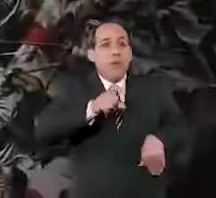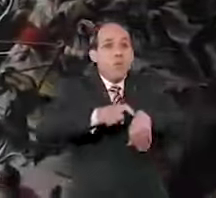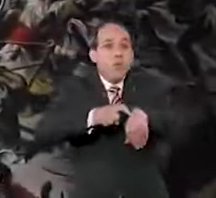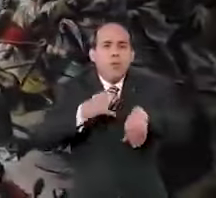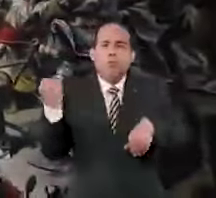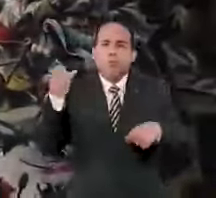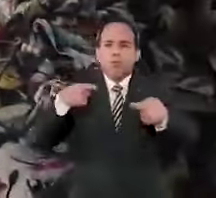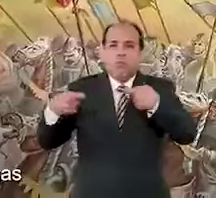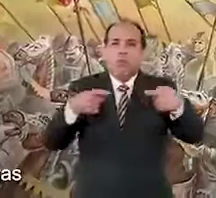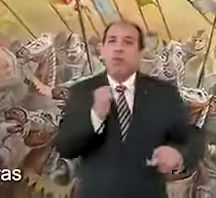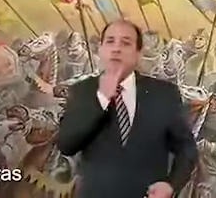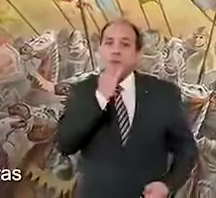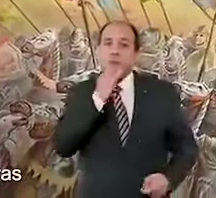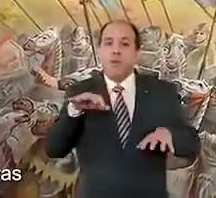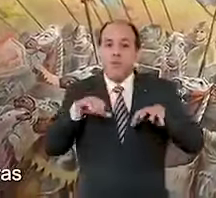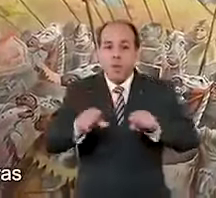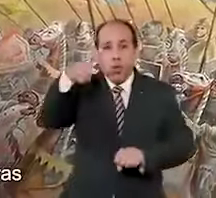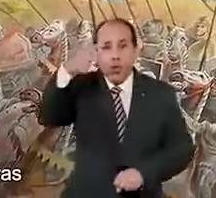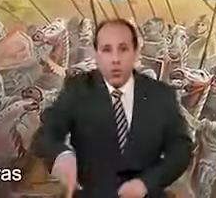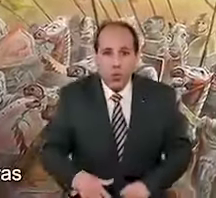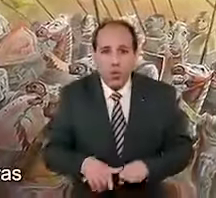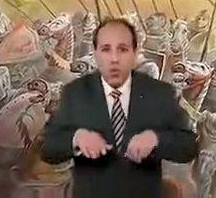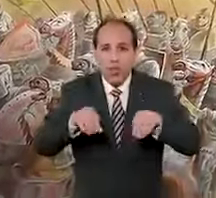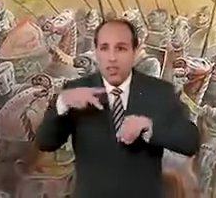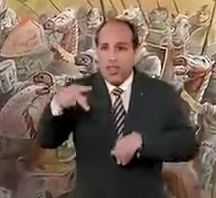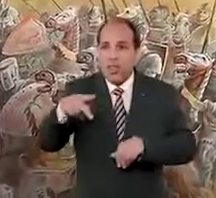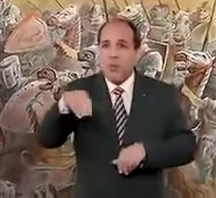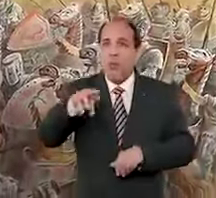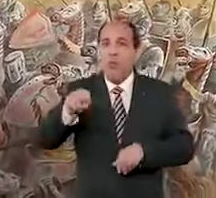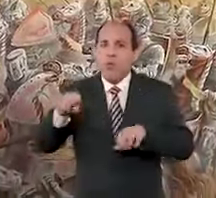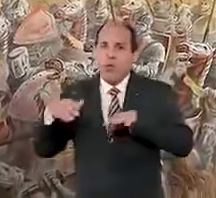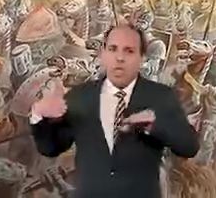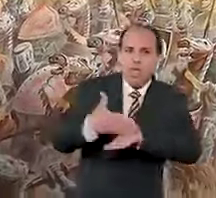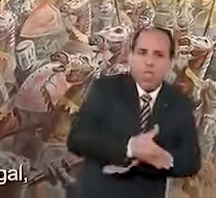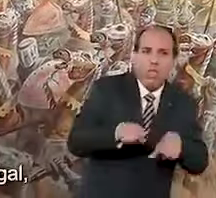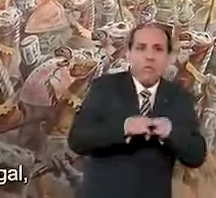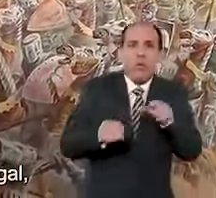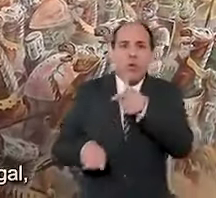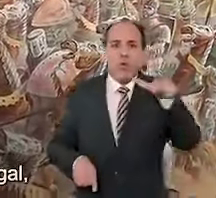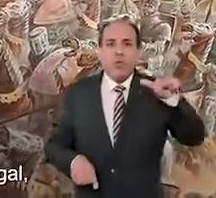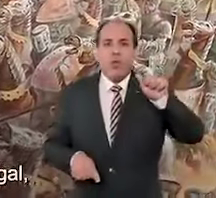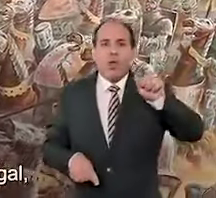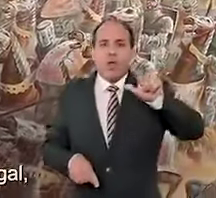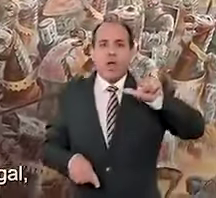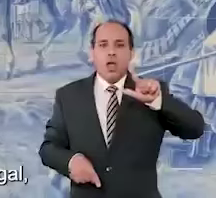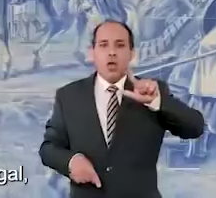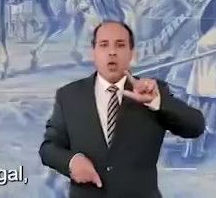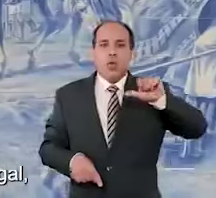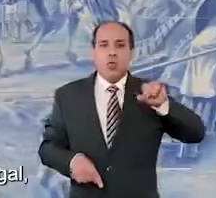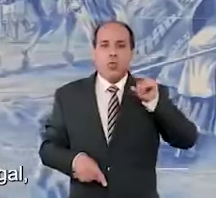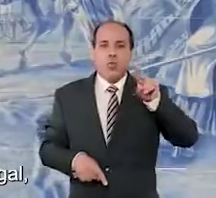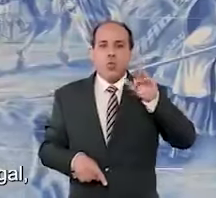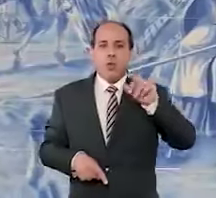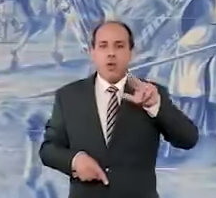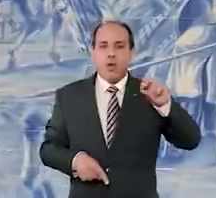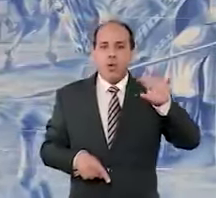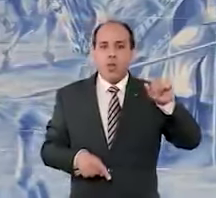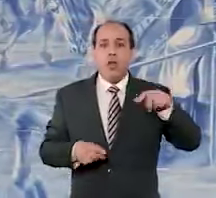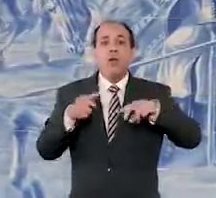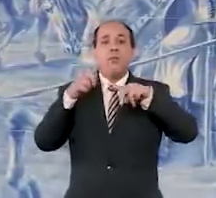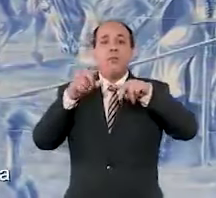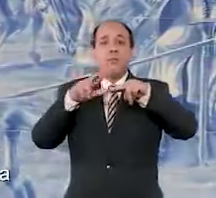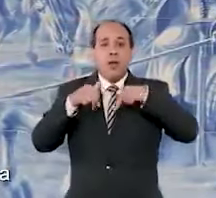importantes batalhas, como as de reconquista das terras invadidas pelos mouros e a de Aljubarrota, quando Portugal, em